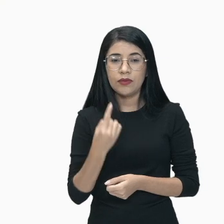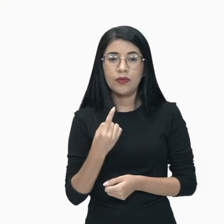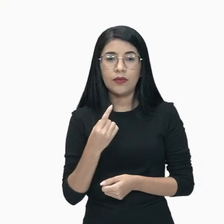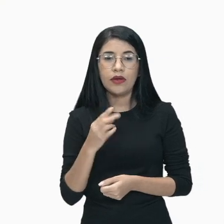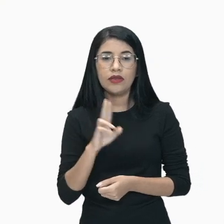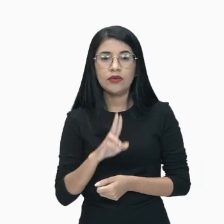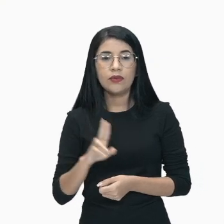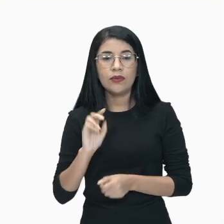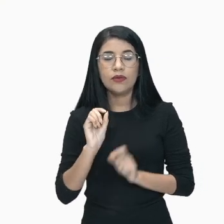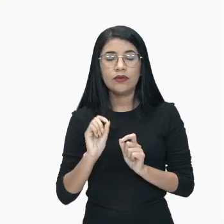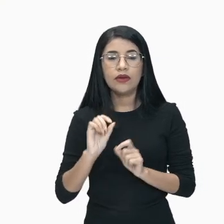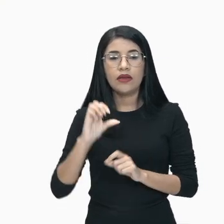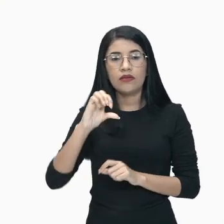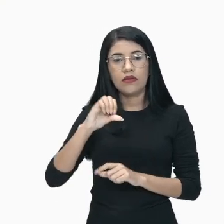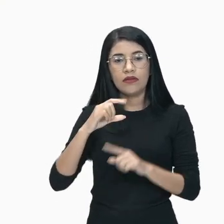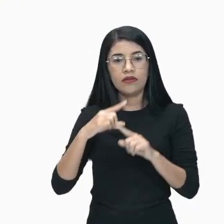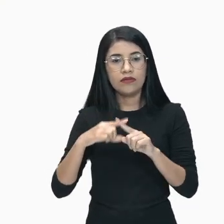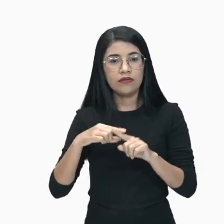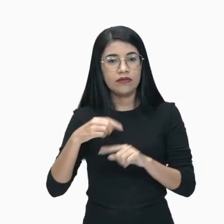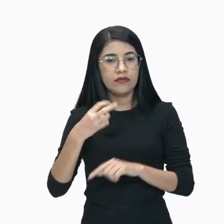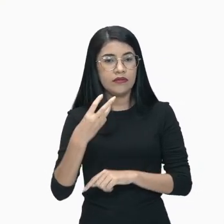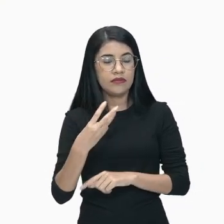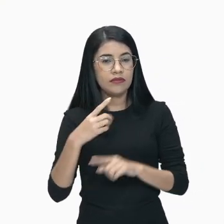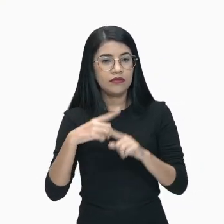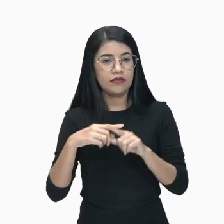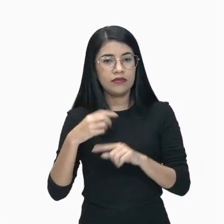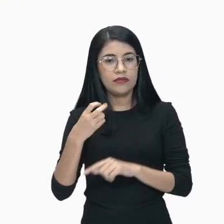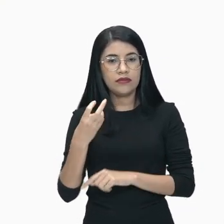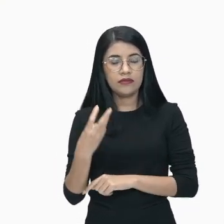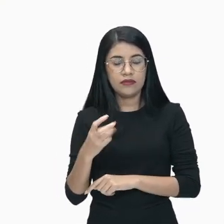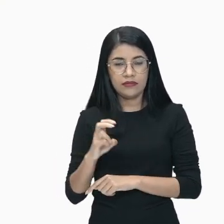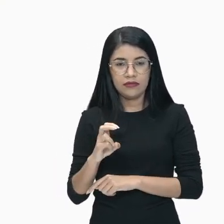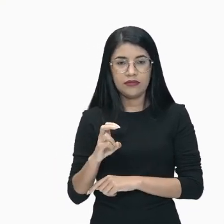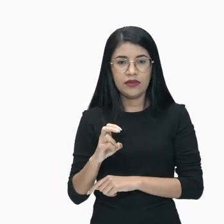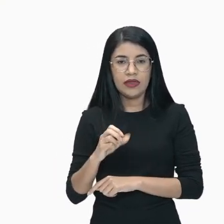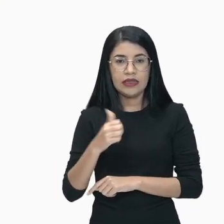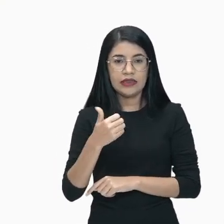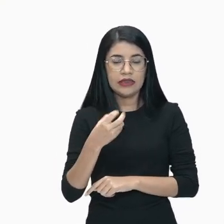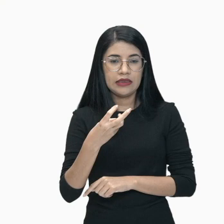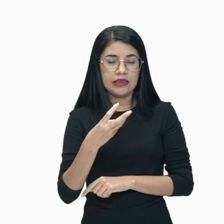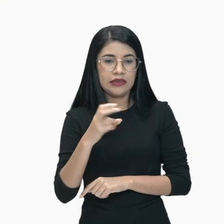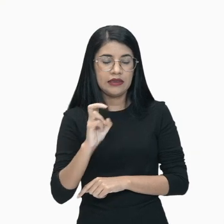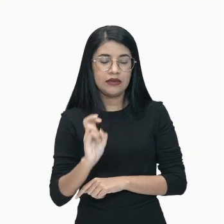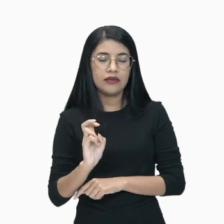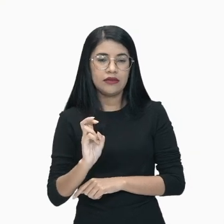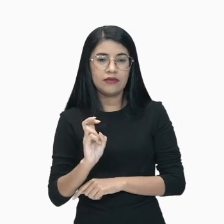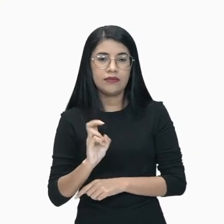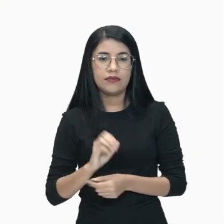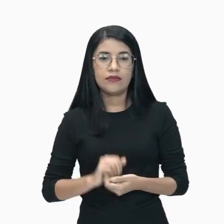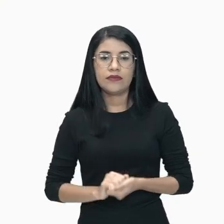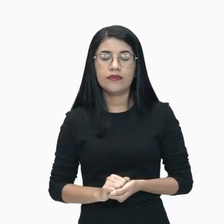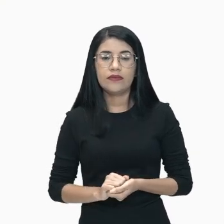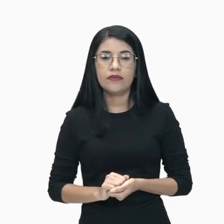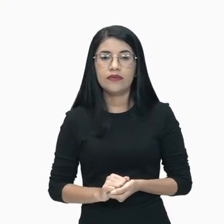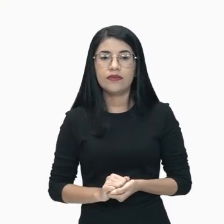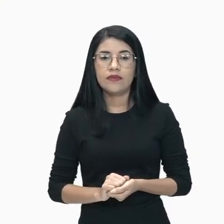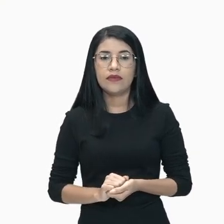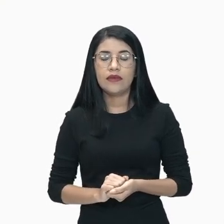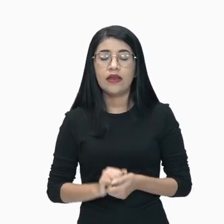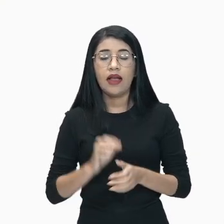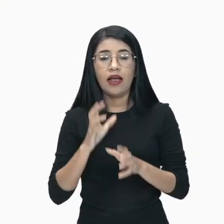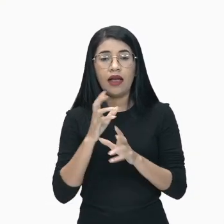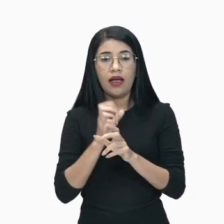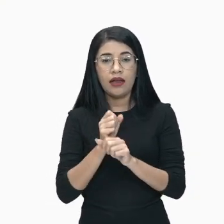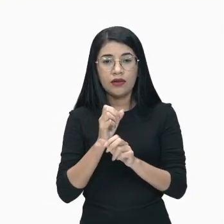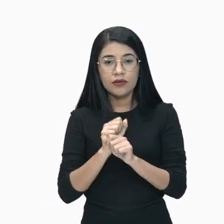9 vezes 3 vezes 5 é 135, tá bem aqui. E aí eu somo todos